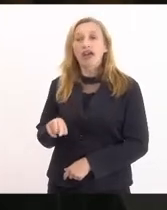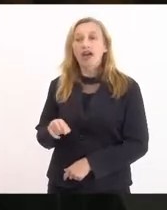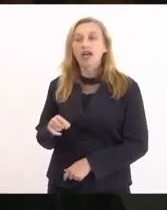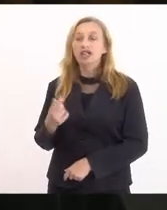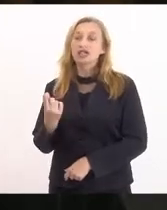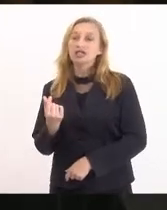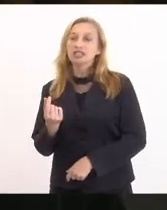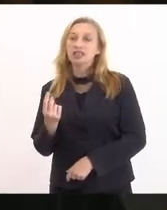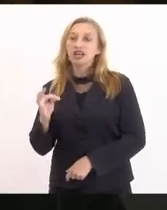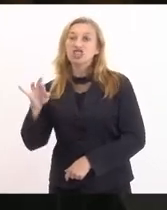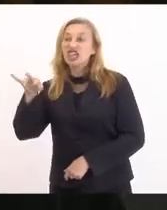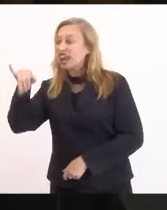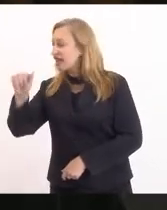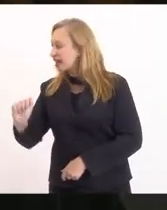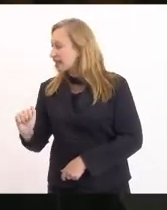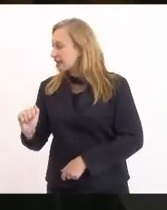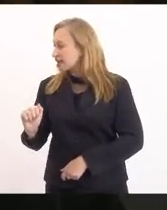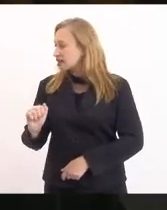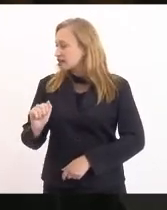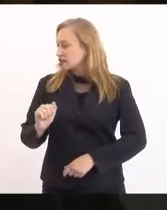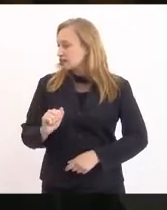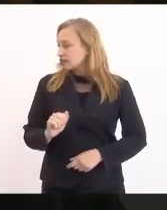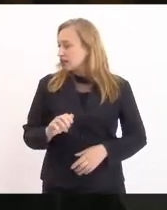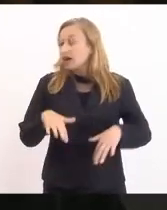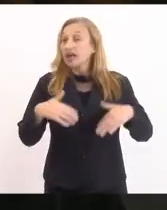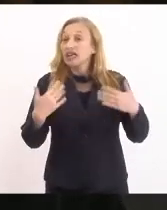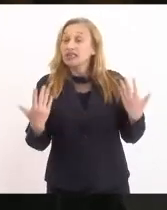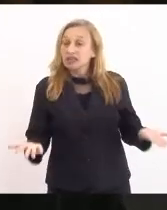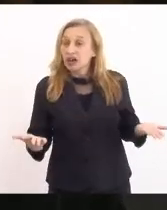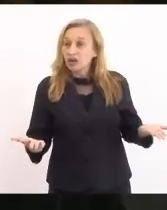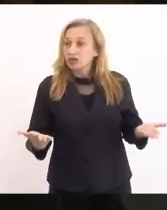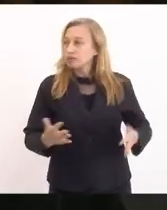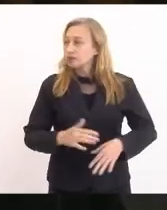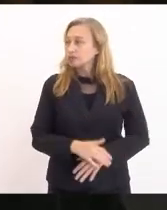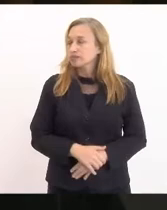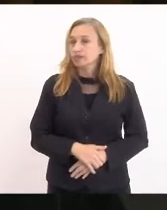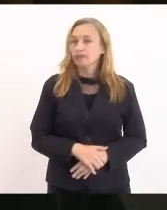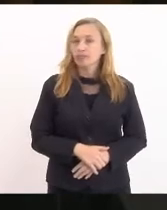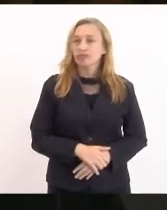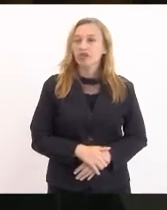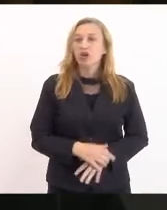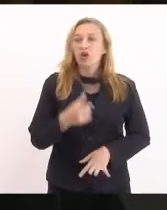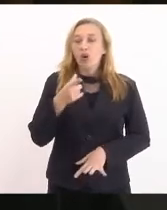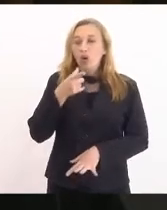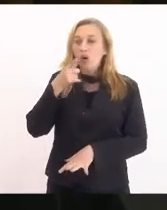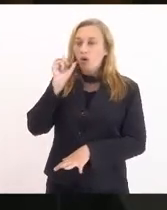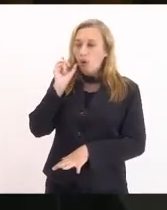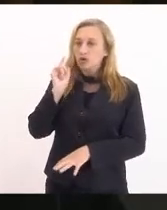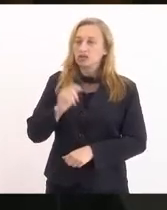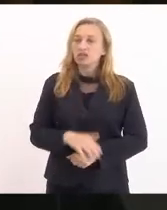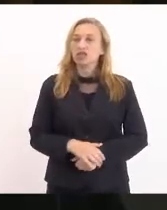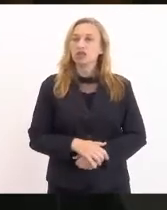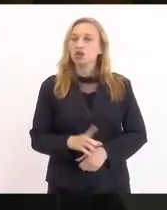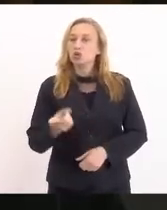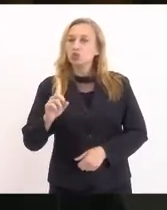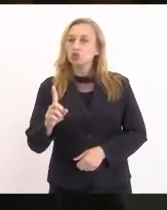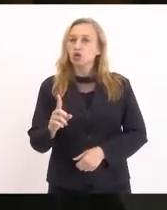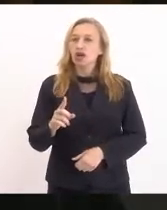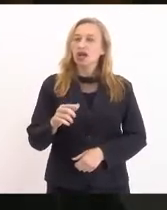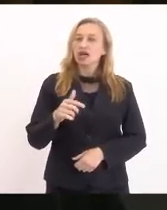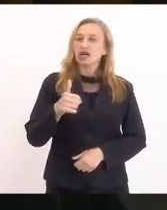Selic alta. Então, o dólar cai. O dólar ontem cotou a